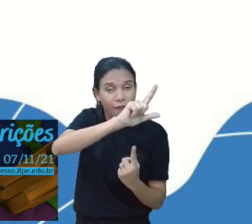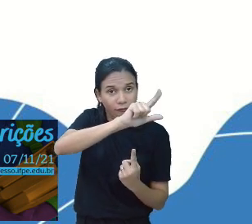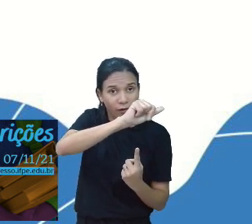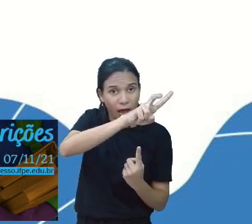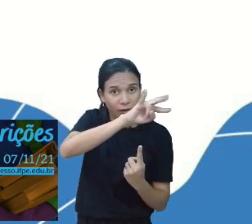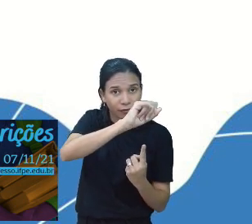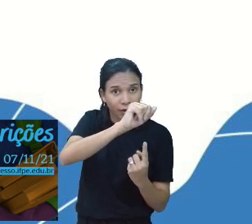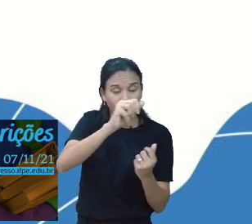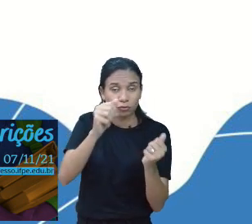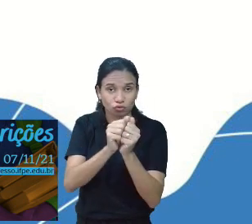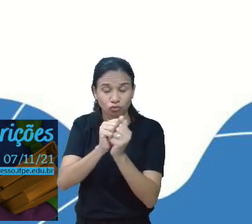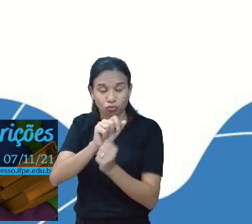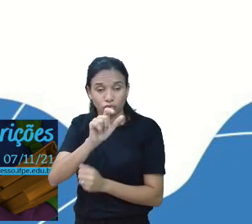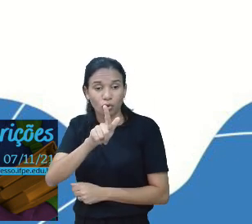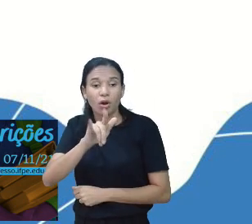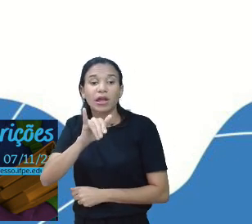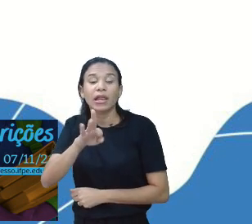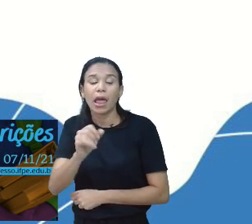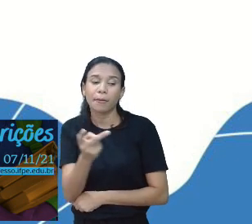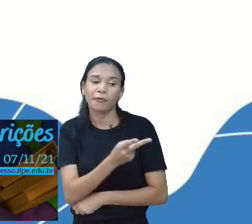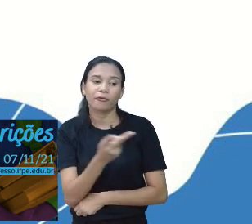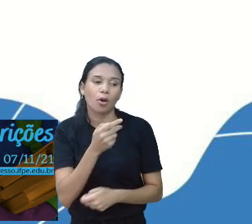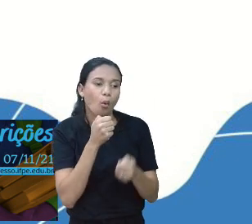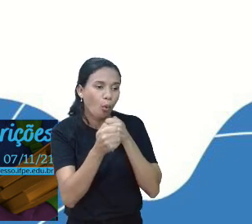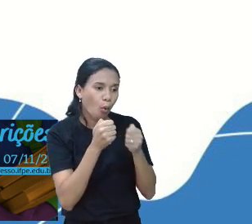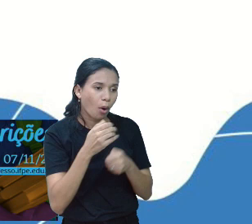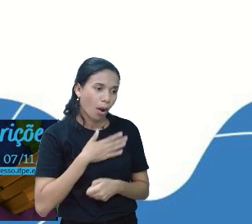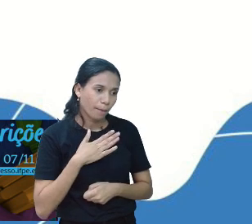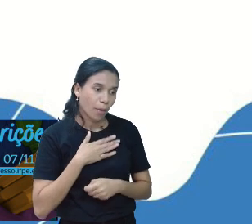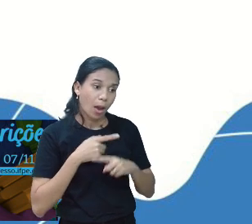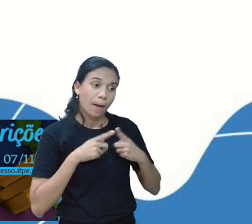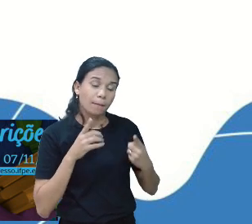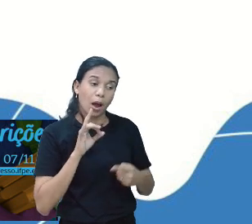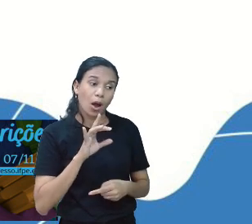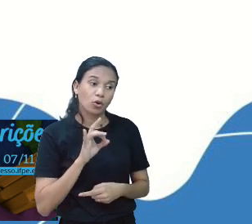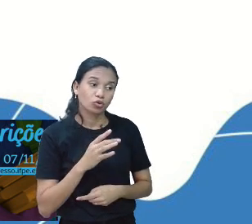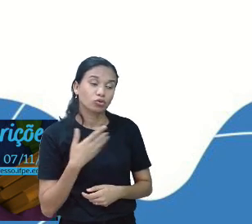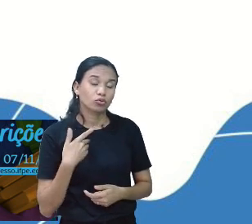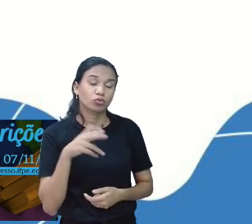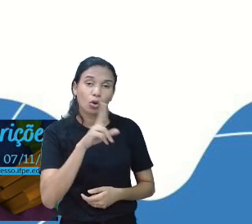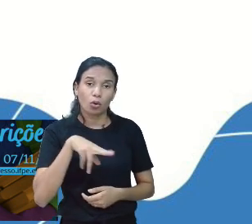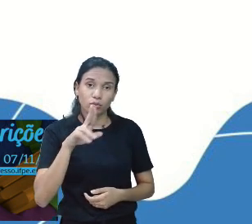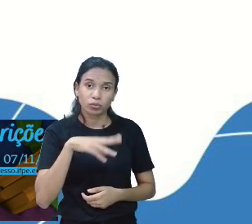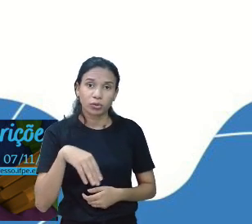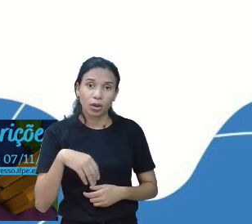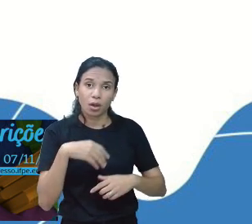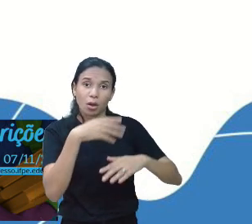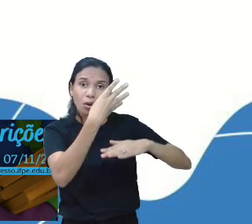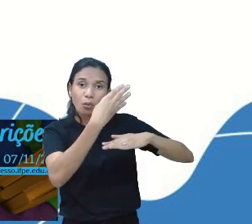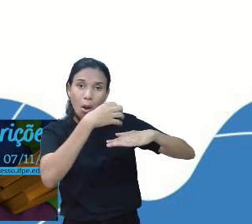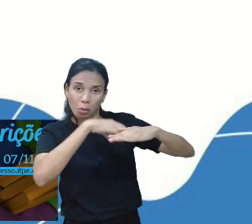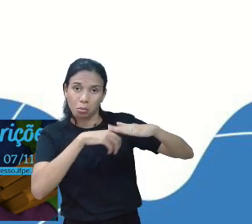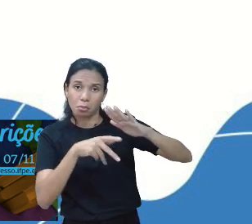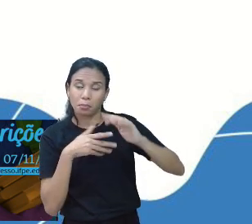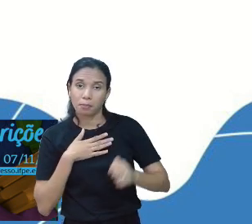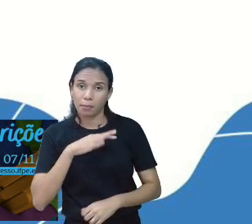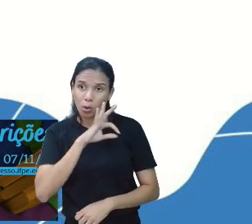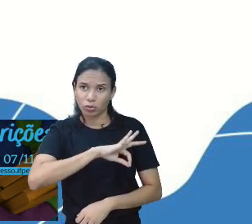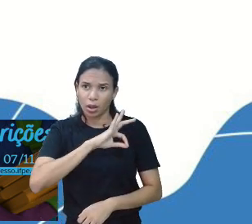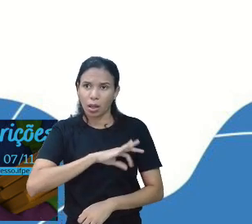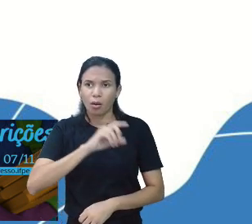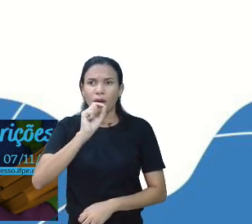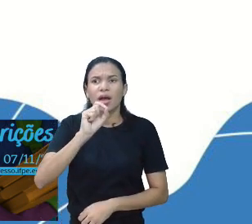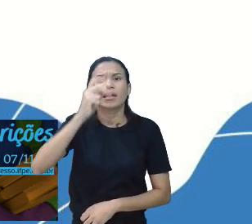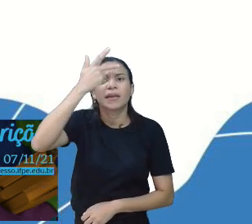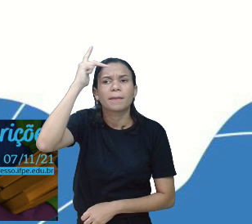controlando meus gastos, mas até agora só gastei 4/9 do meu salário. Quem falou isso? Gente, vê